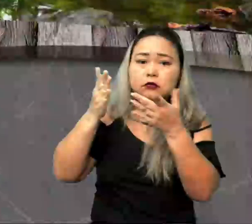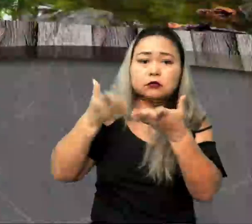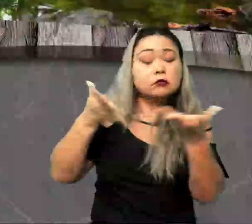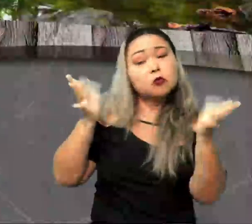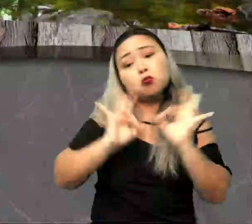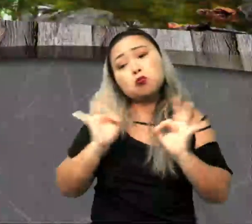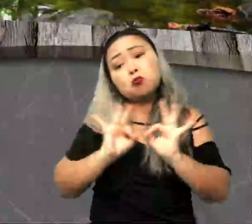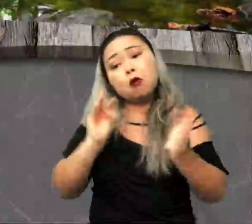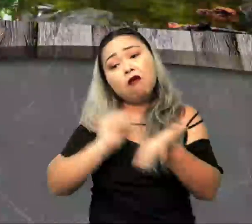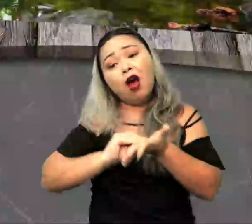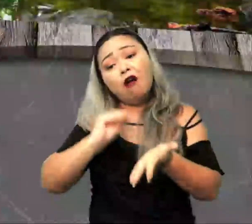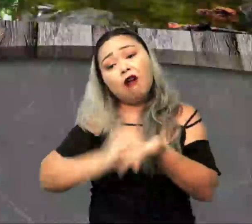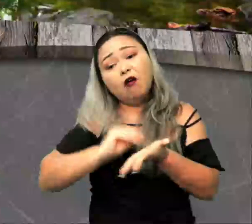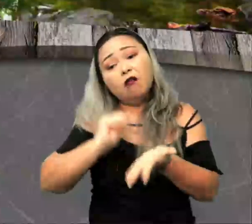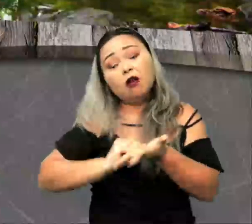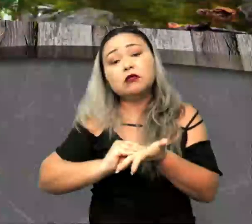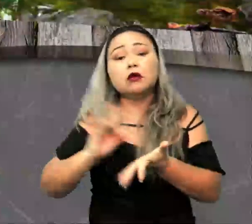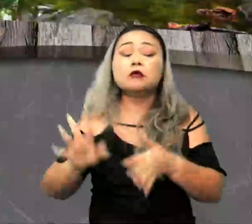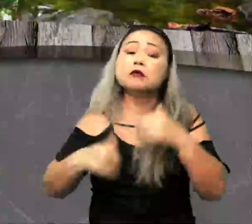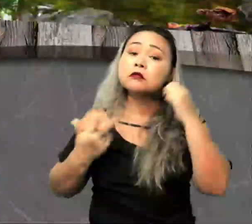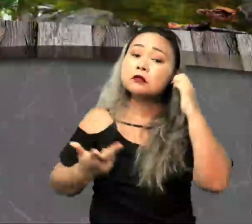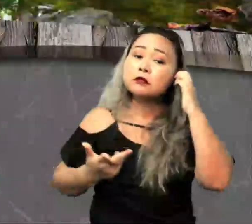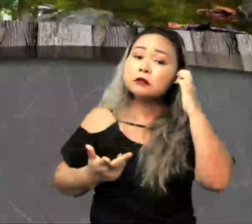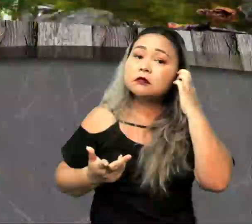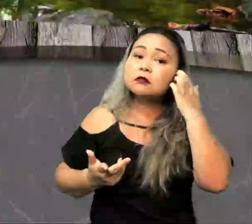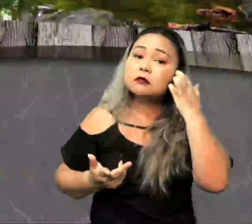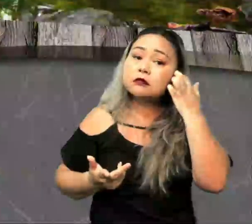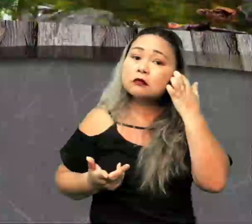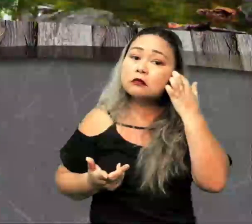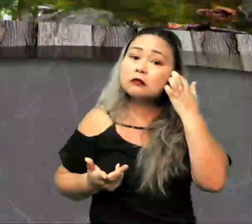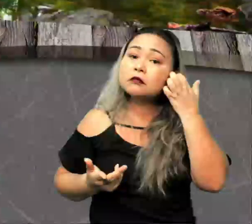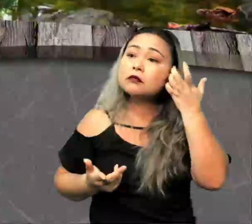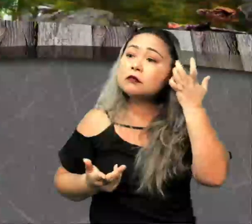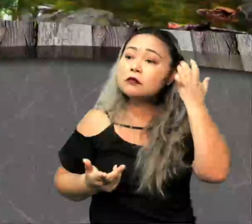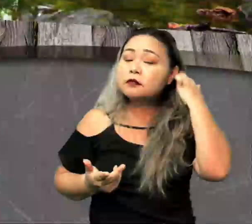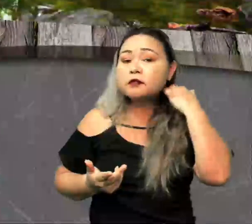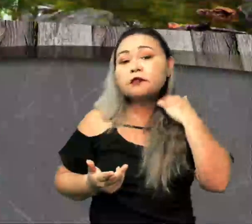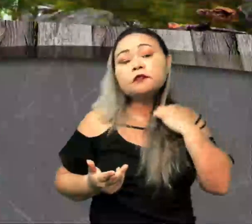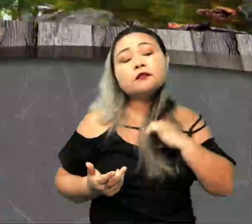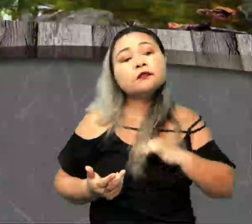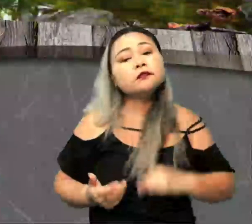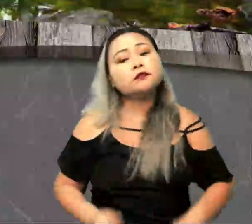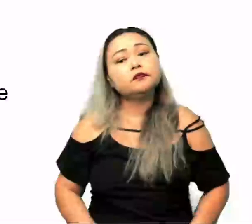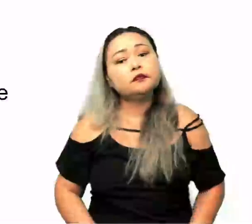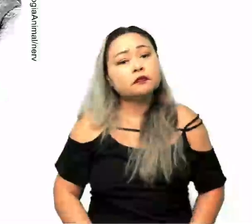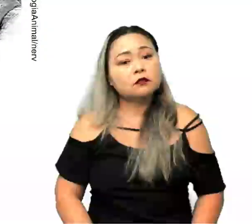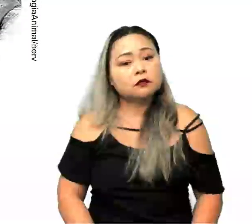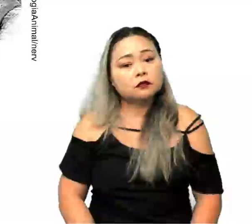de informações. Quando a gente fala de evolução, a gente tem muito isso. Né? Prosseguindo.